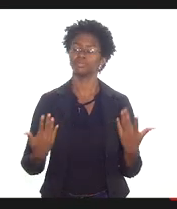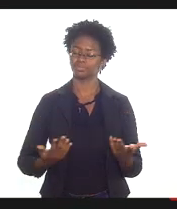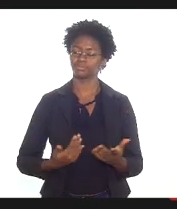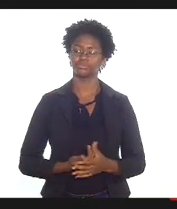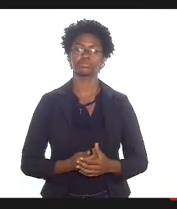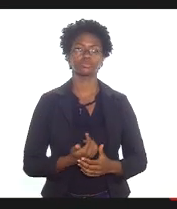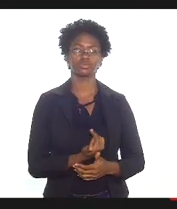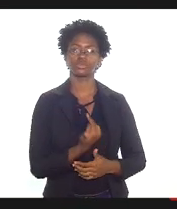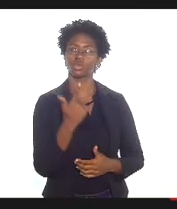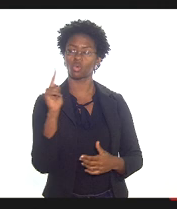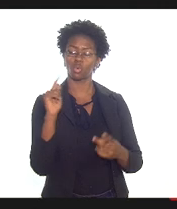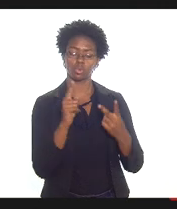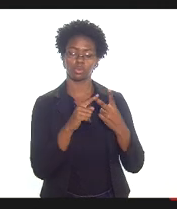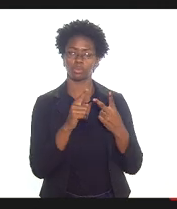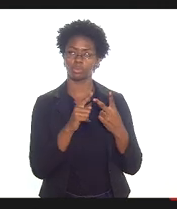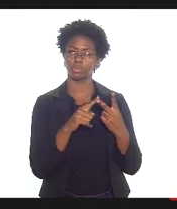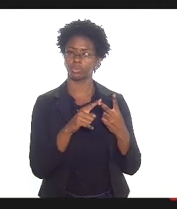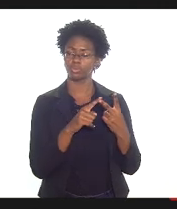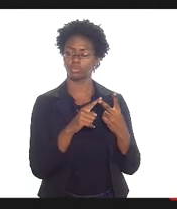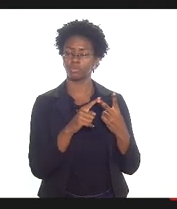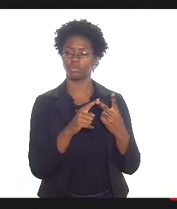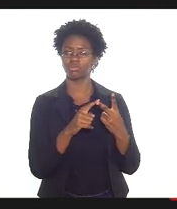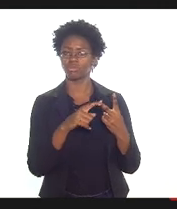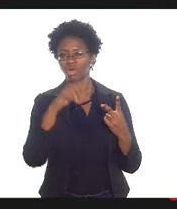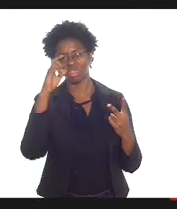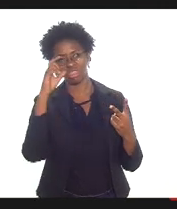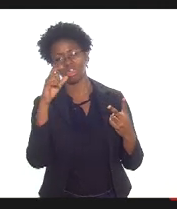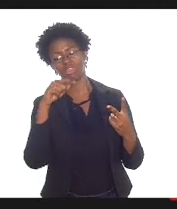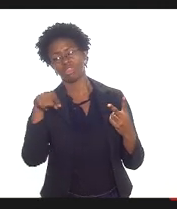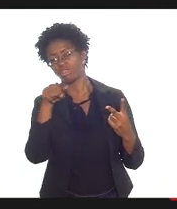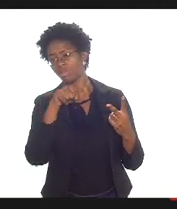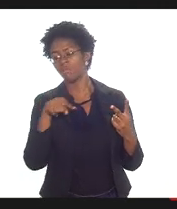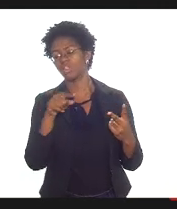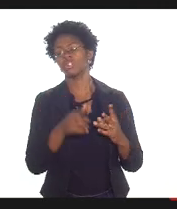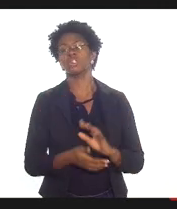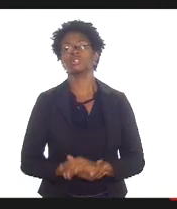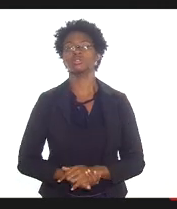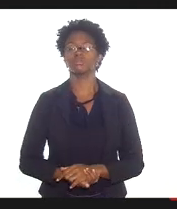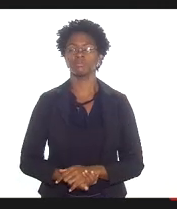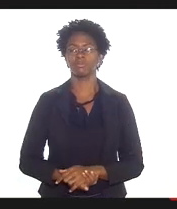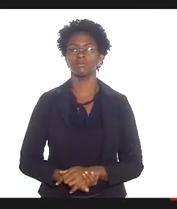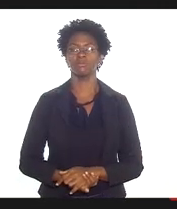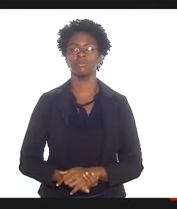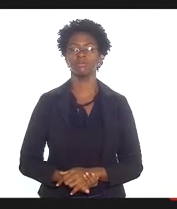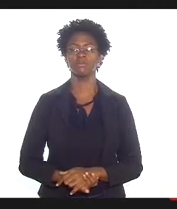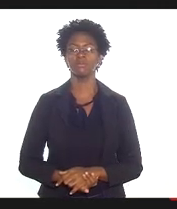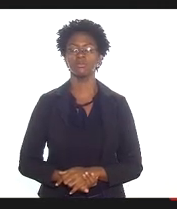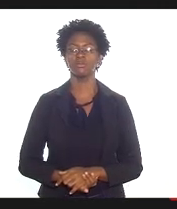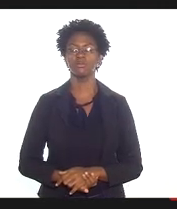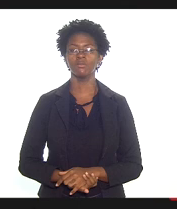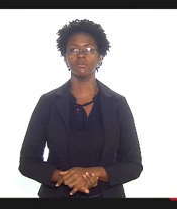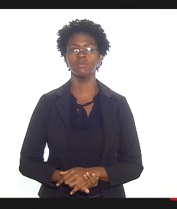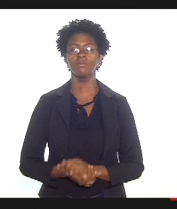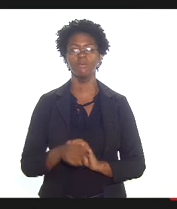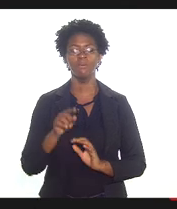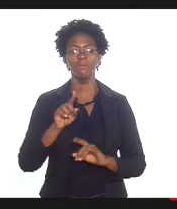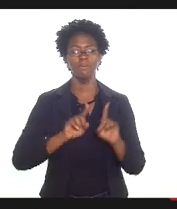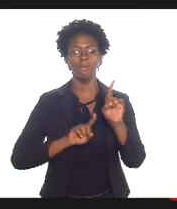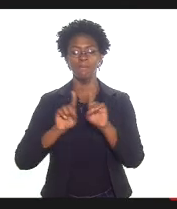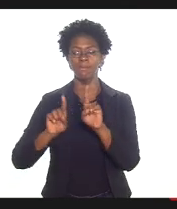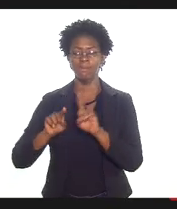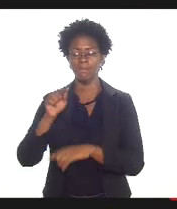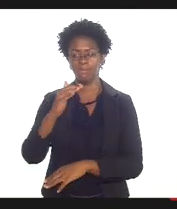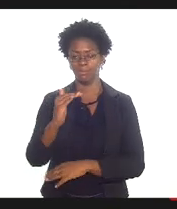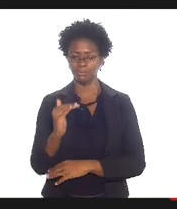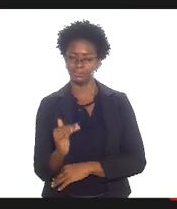Uma outra coisa que eu chamo a atenção de vocês é nesse gráfico abaixo